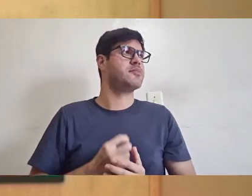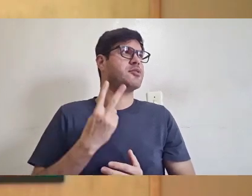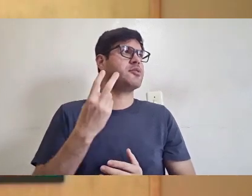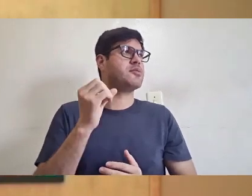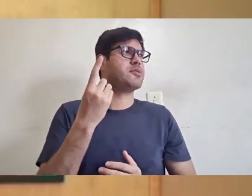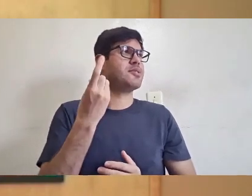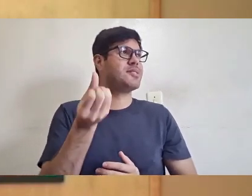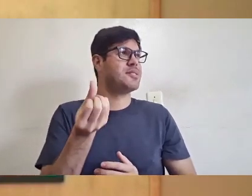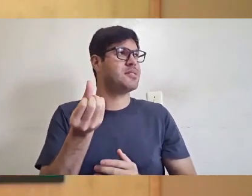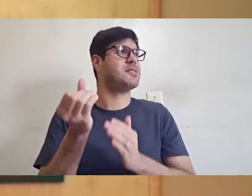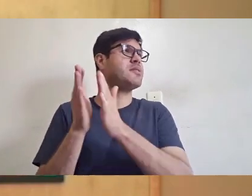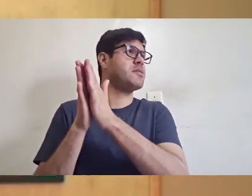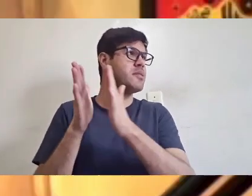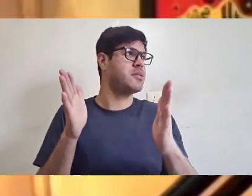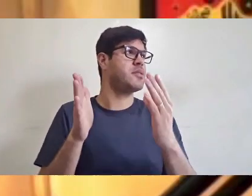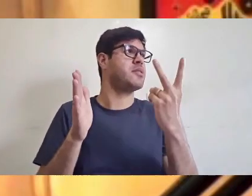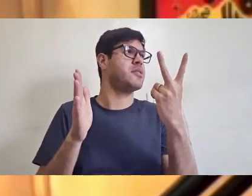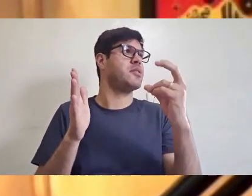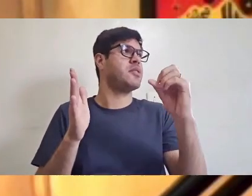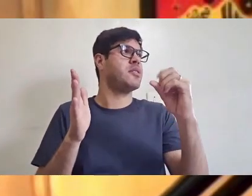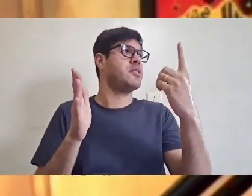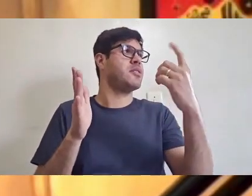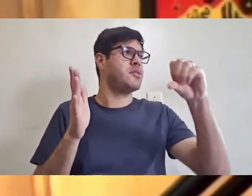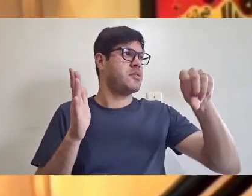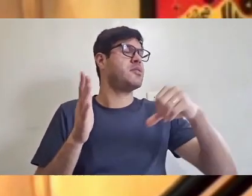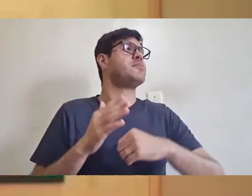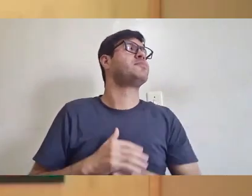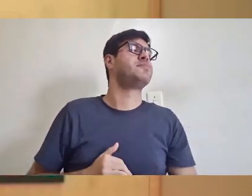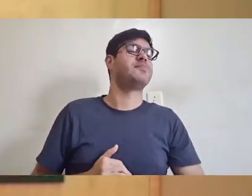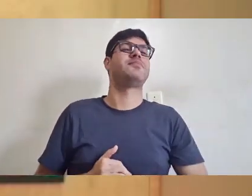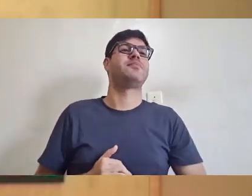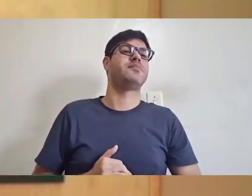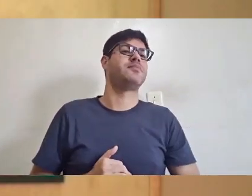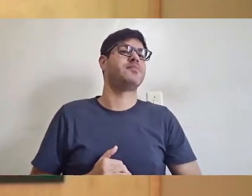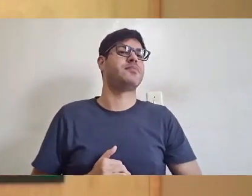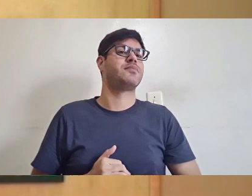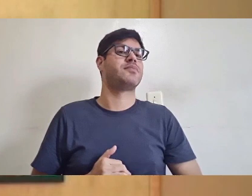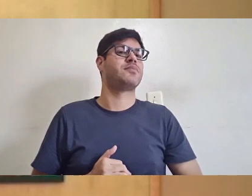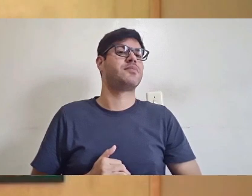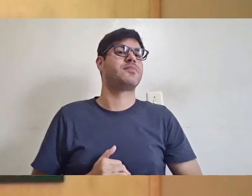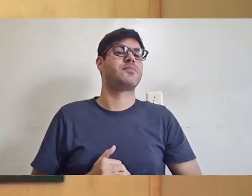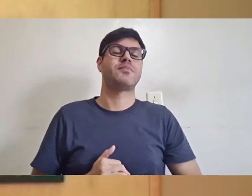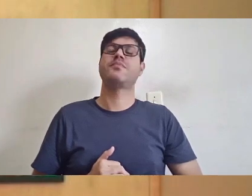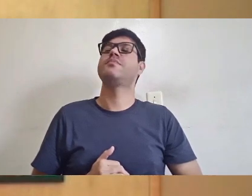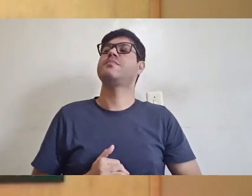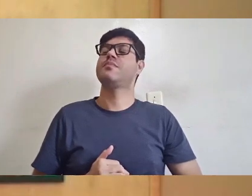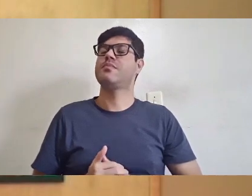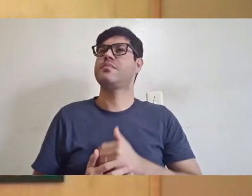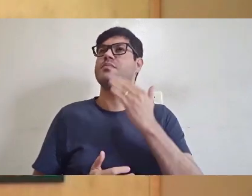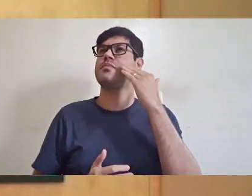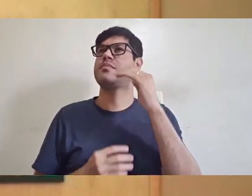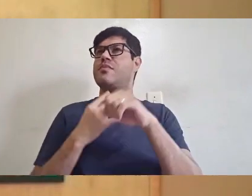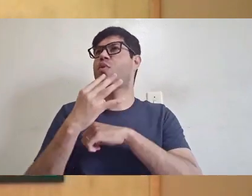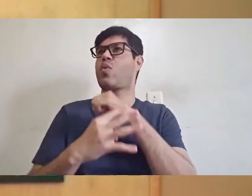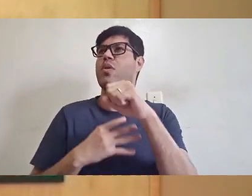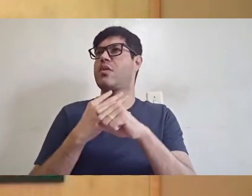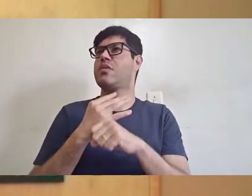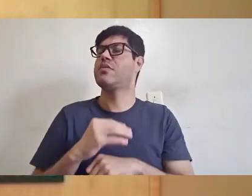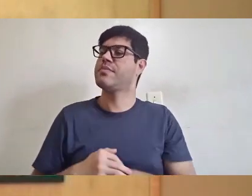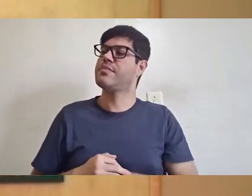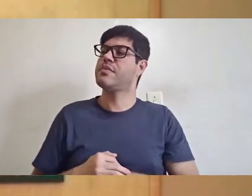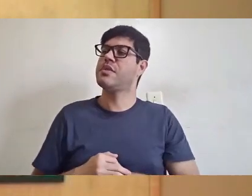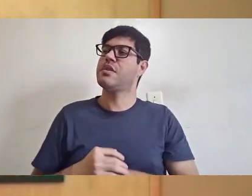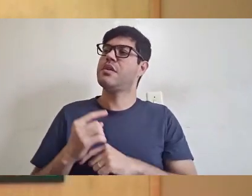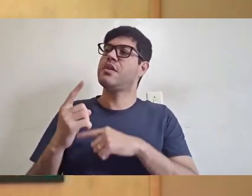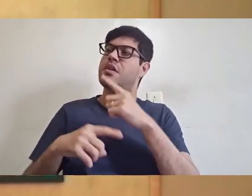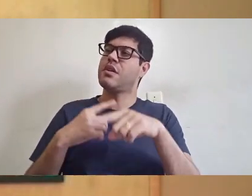coisa. Mas. Não, 17, 18, 19 e 20. Muito bem. São os 4 anos. Isso. Depois você foi